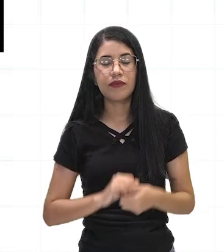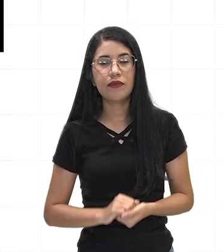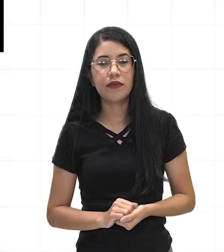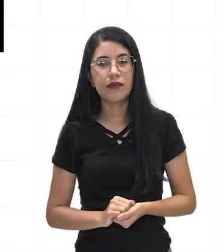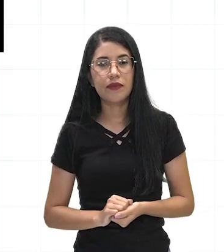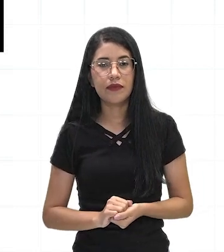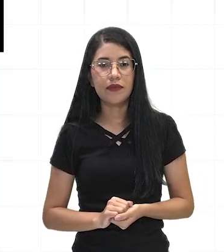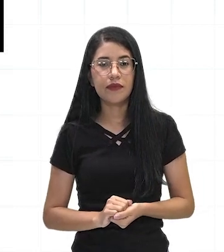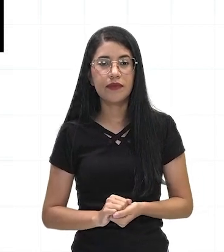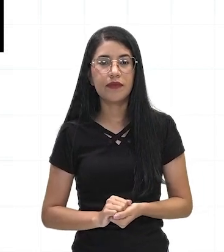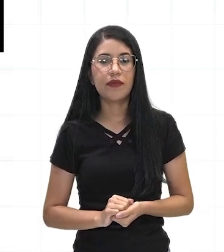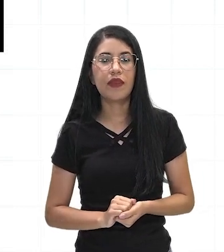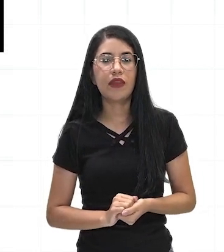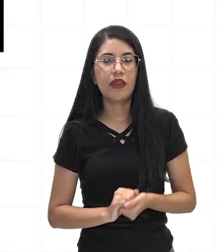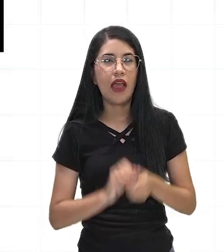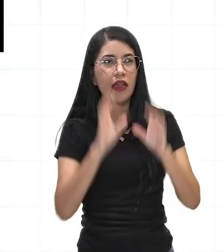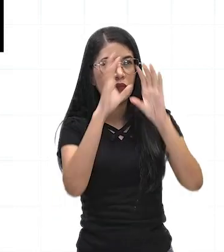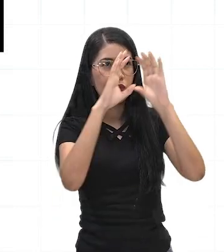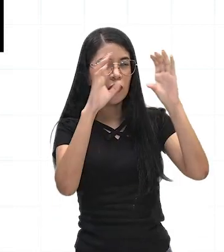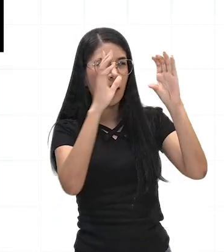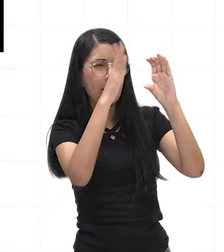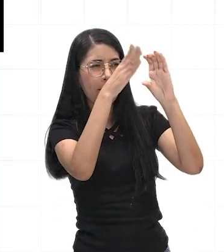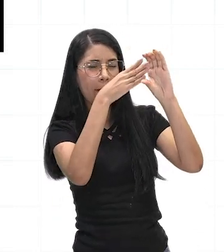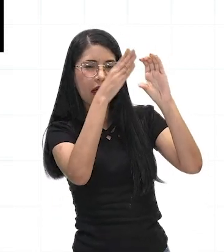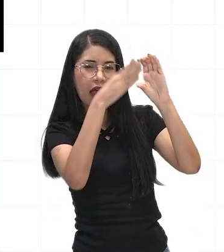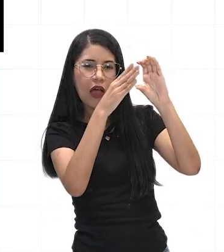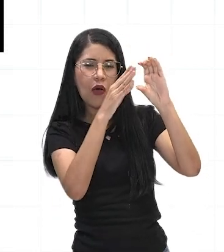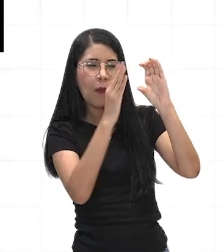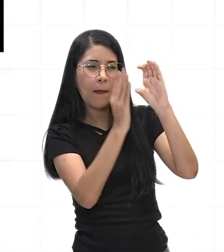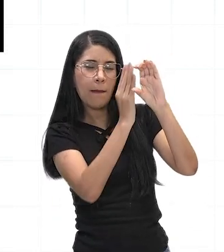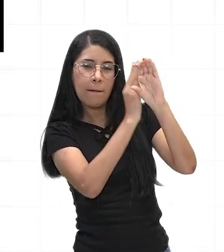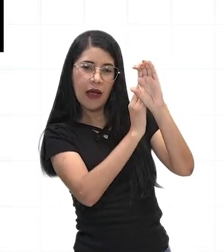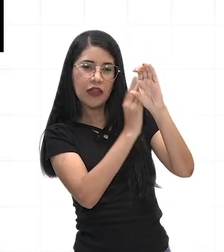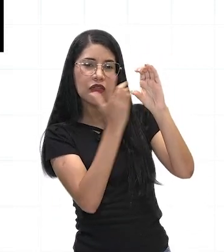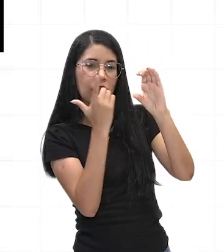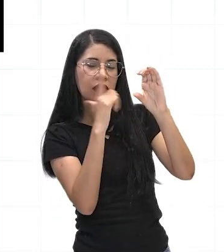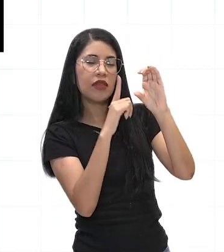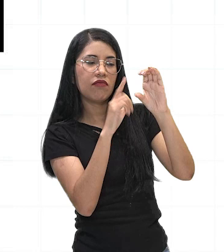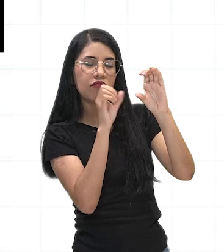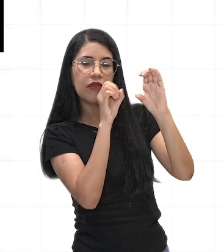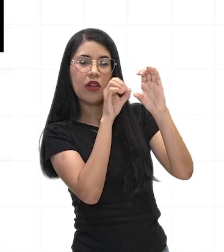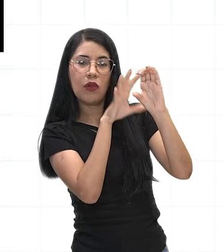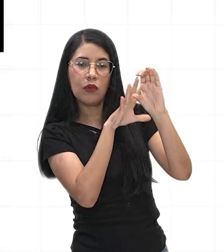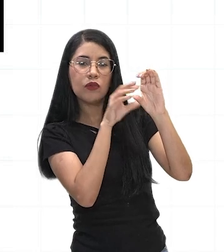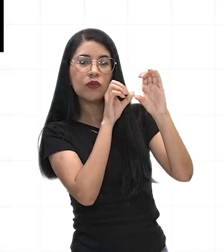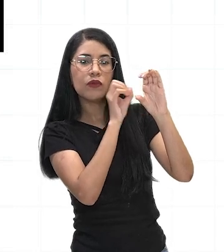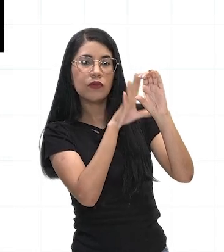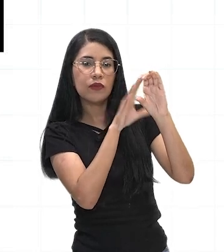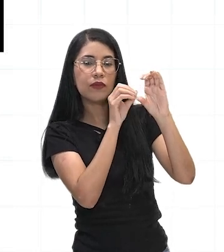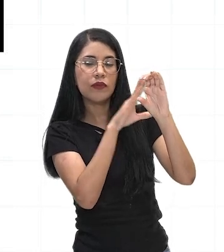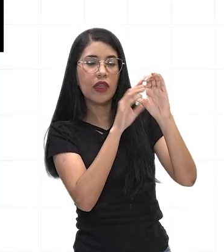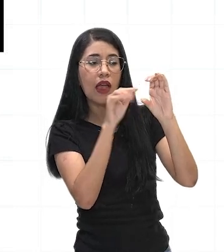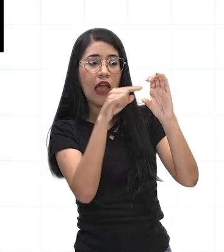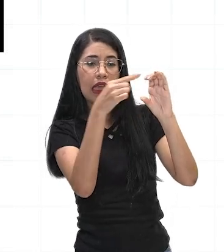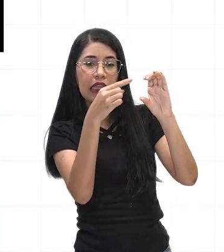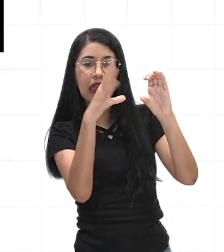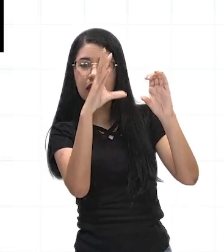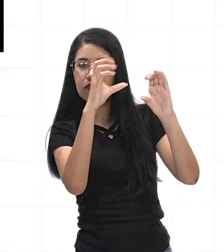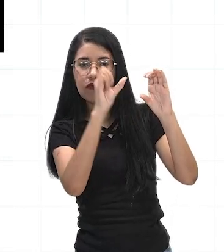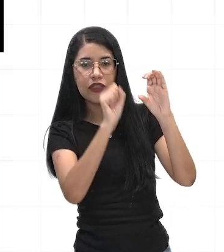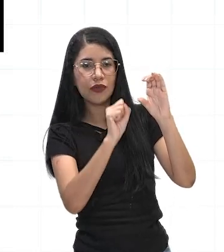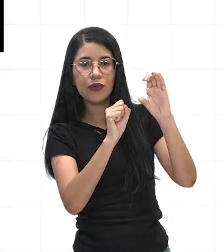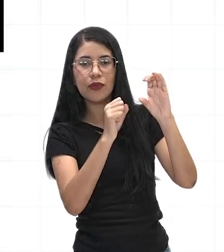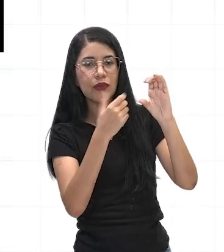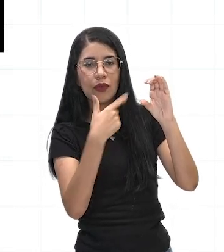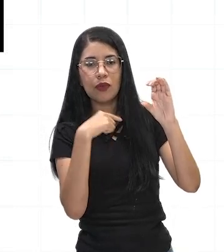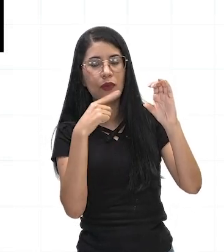dela ali aparecendo no céu. Mas é justamente porque só esse lado, só essa parte está recebendo uma quantidade de luz solar. O outro está na sombra, então a gente